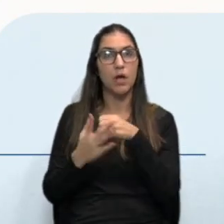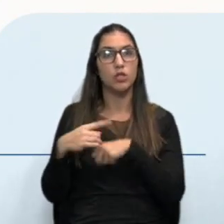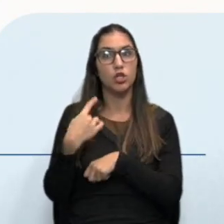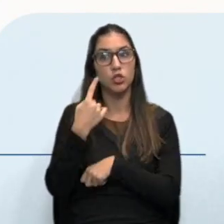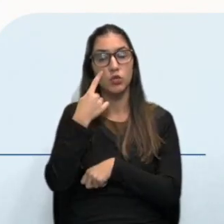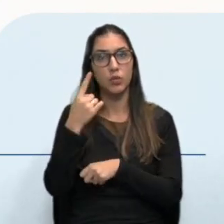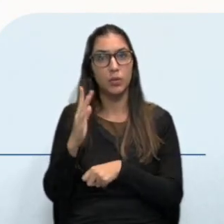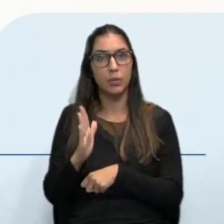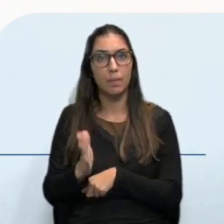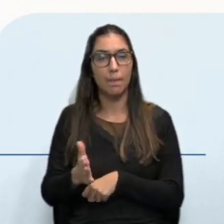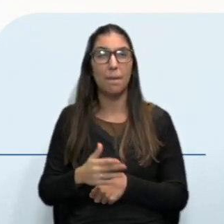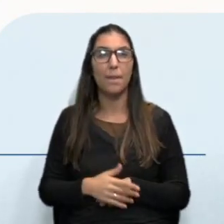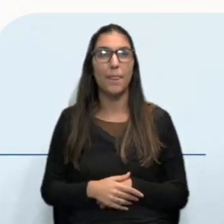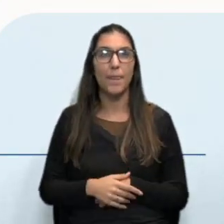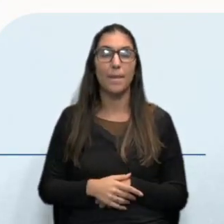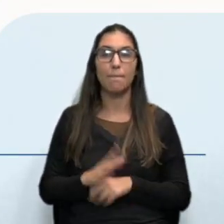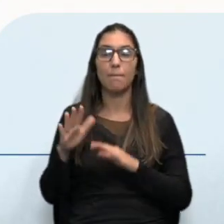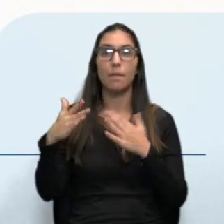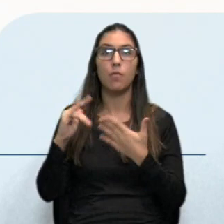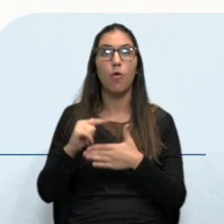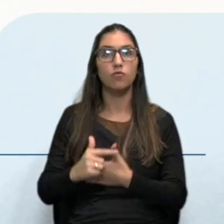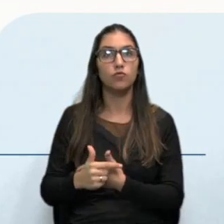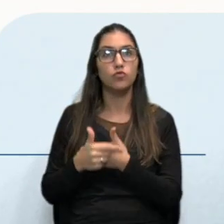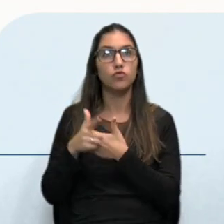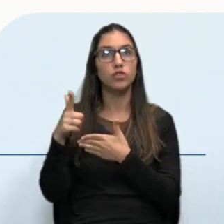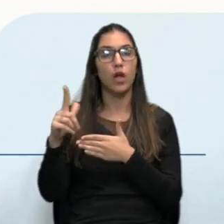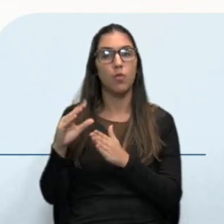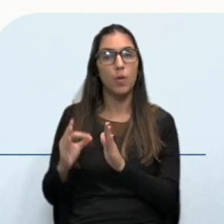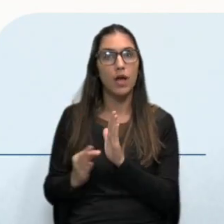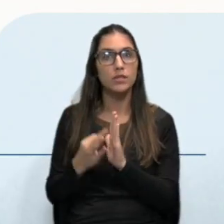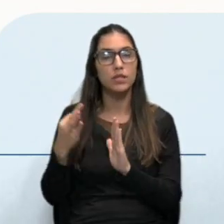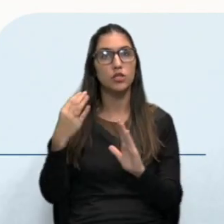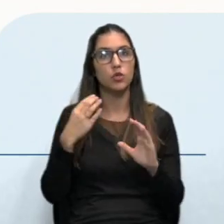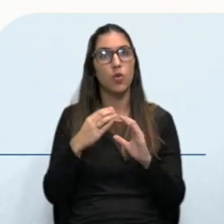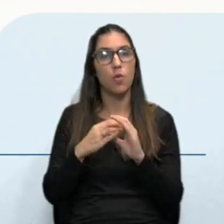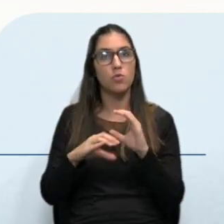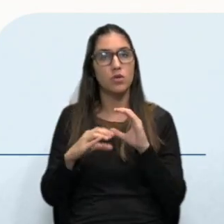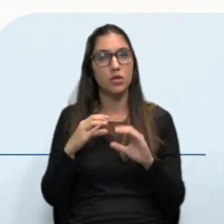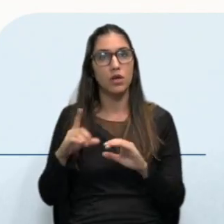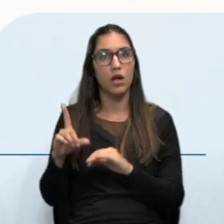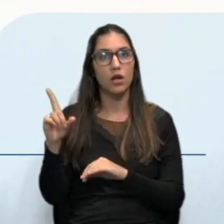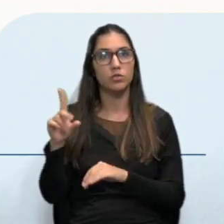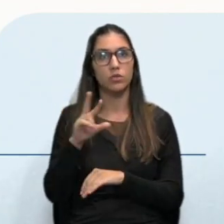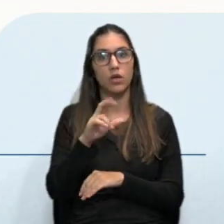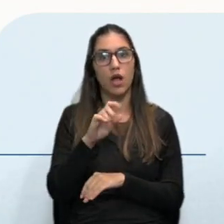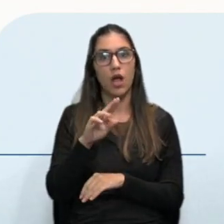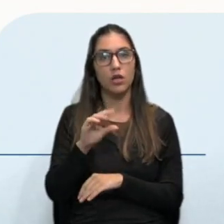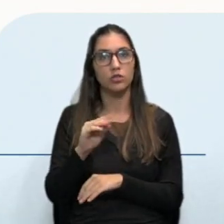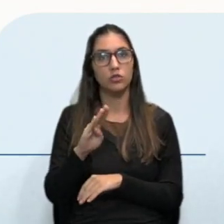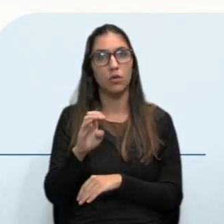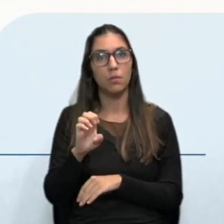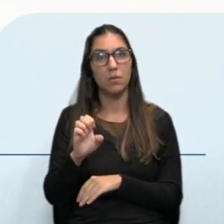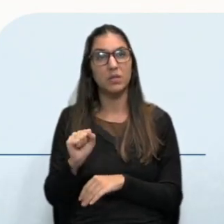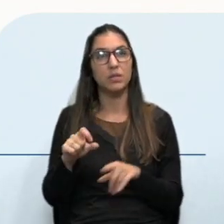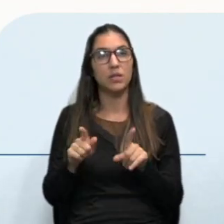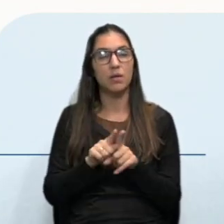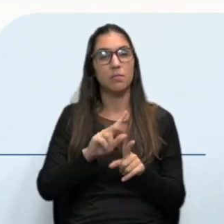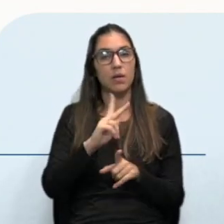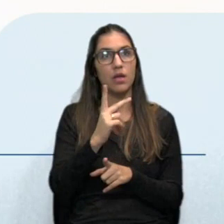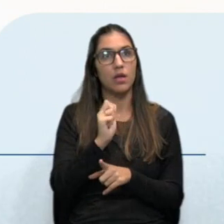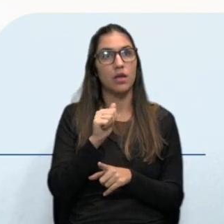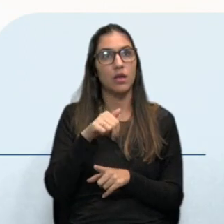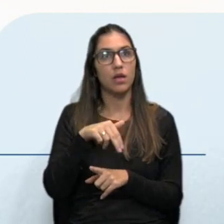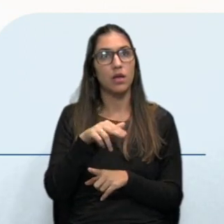viu, a função do assinante que está comunicado com uma estação radiobase e o handoff